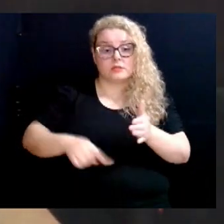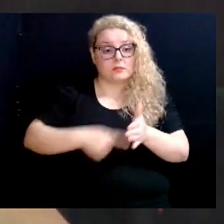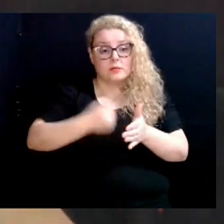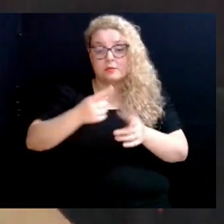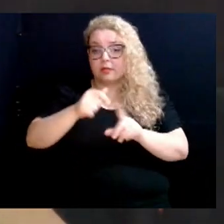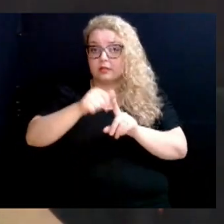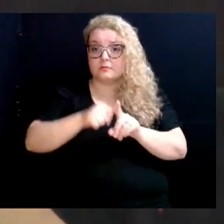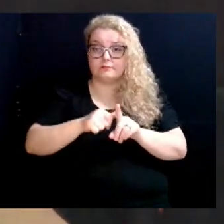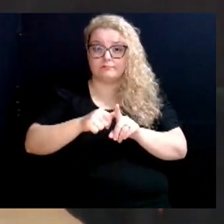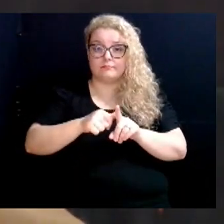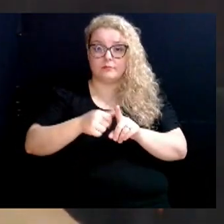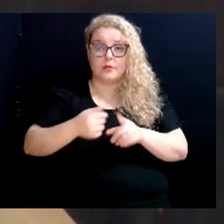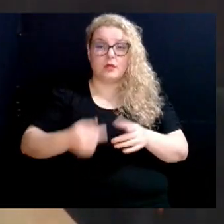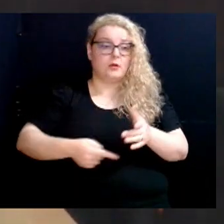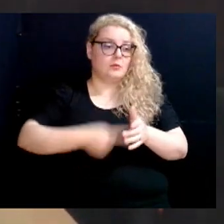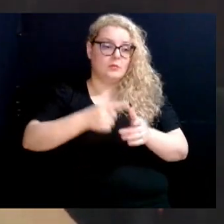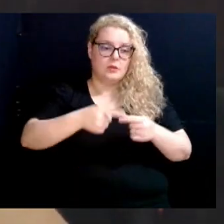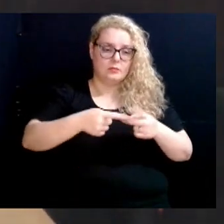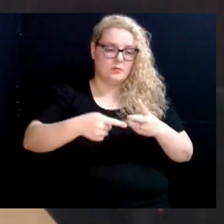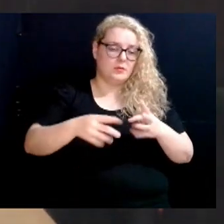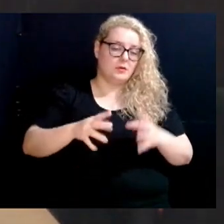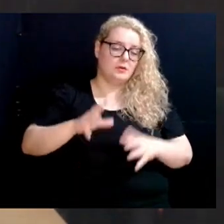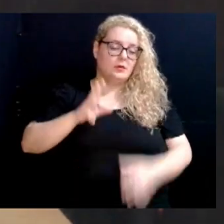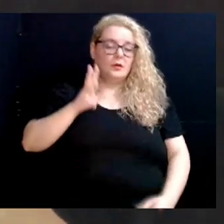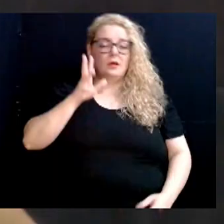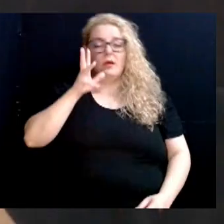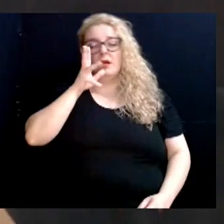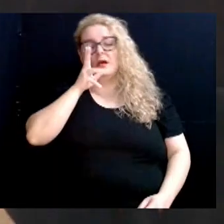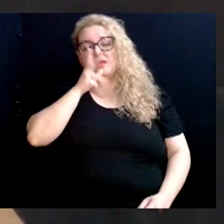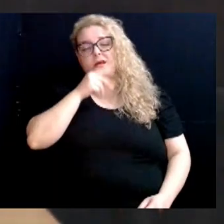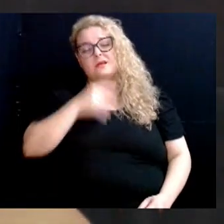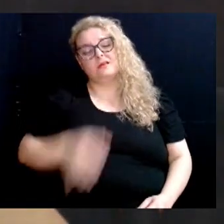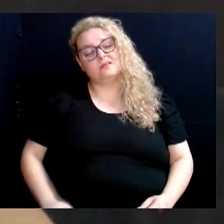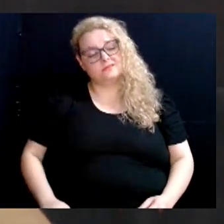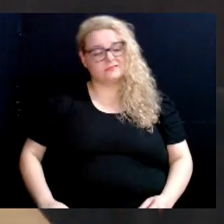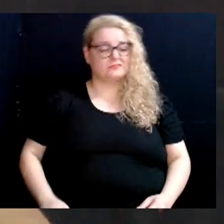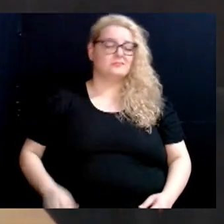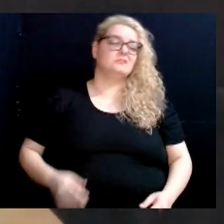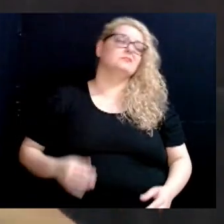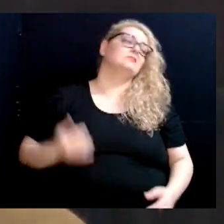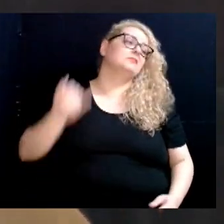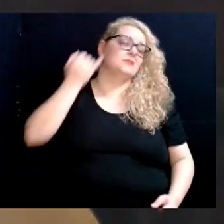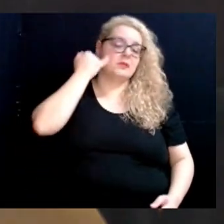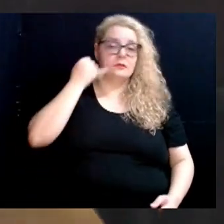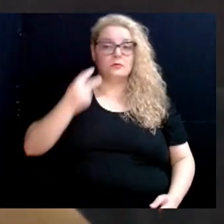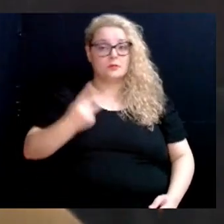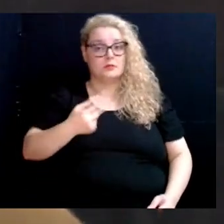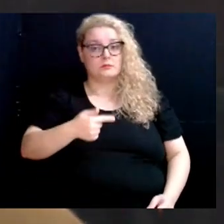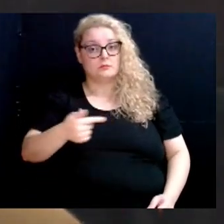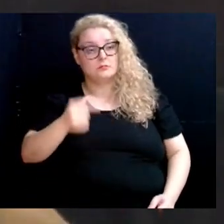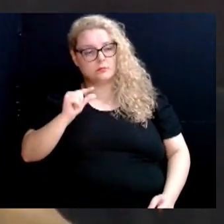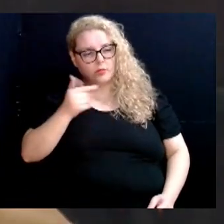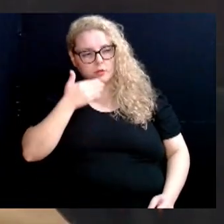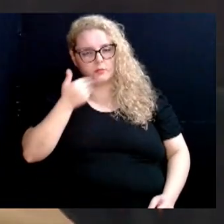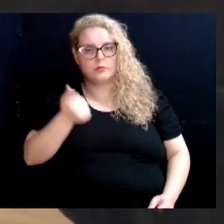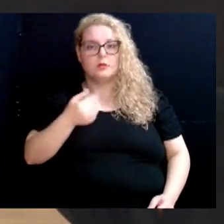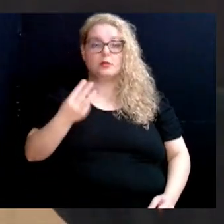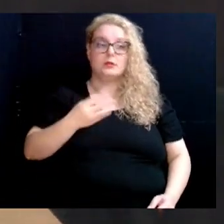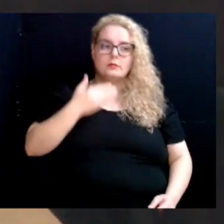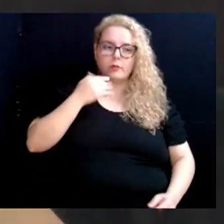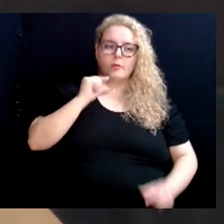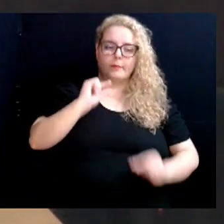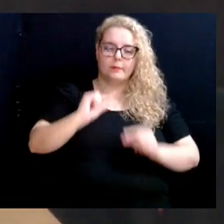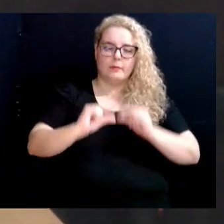mais dificuldade de levantar cedo ou de ir para a própria academia. Na segunda semana, já foi melhor. Na terceira semana, foi melhor ainda. E aí,